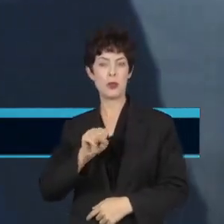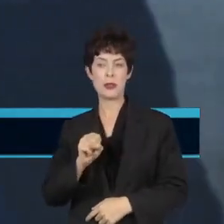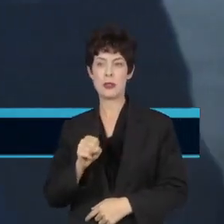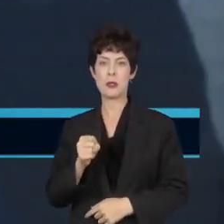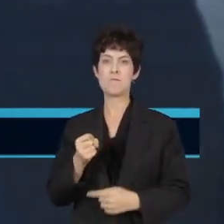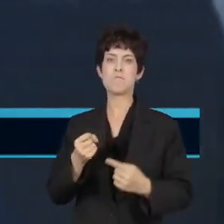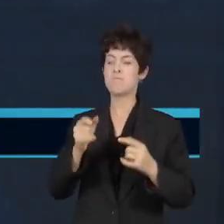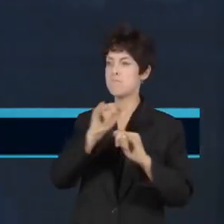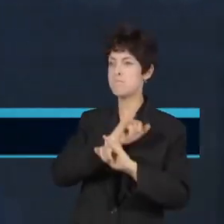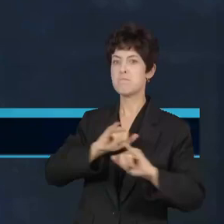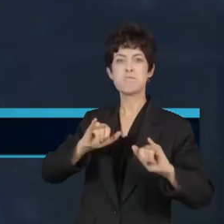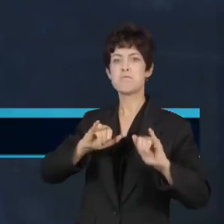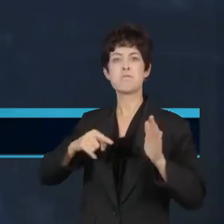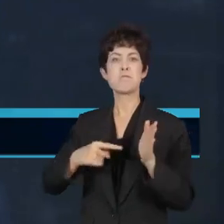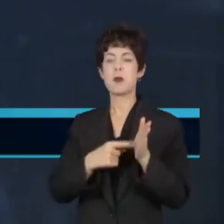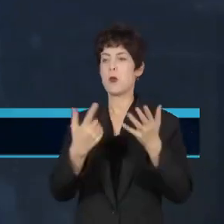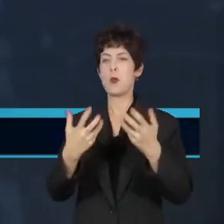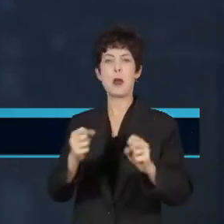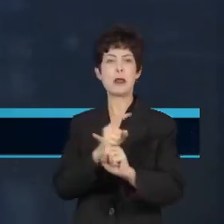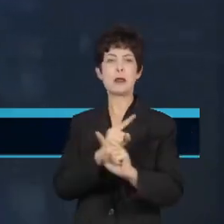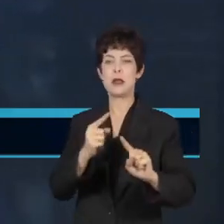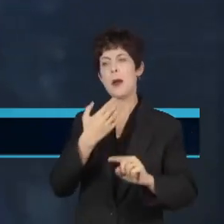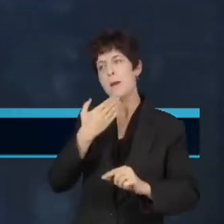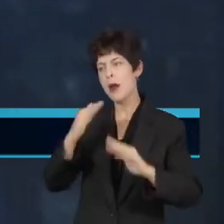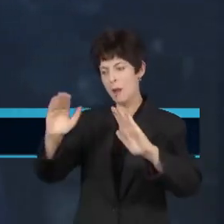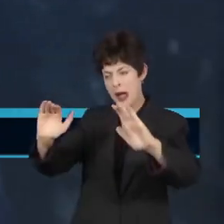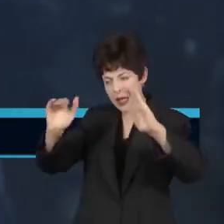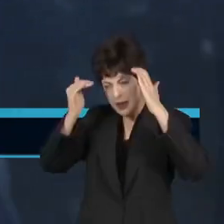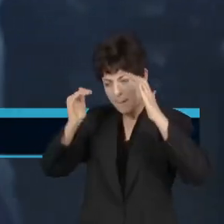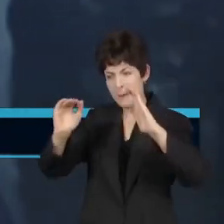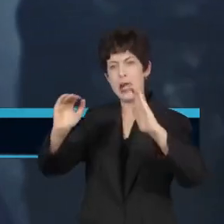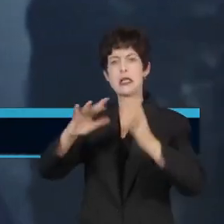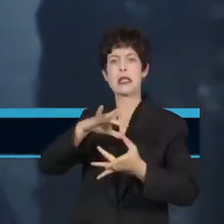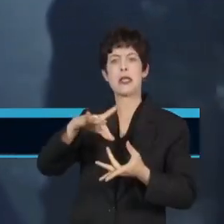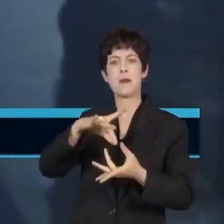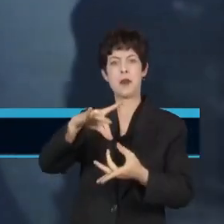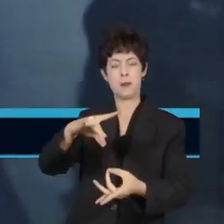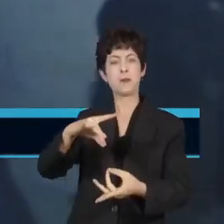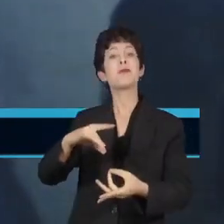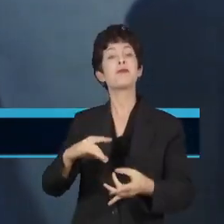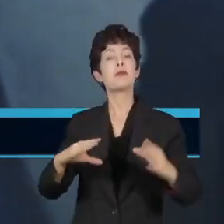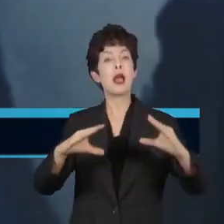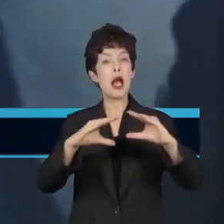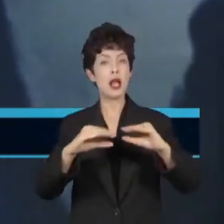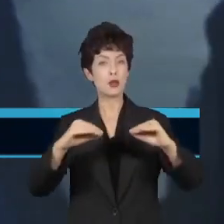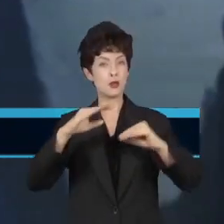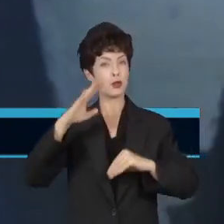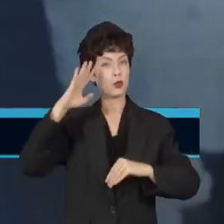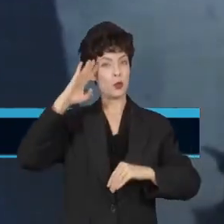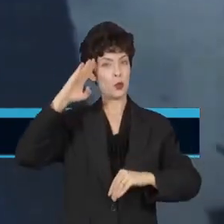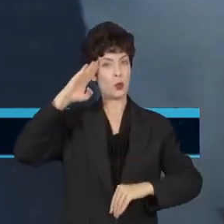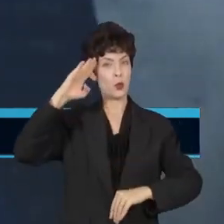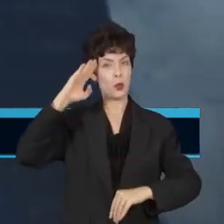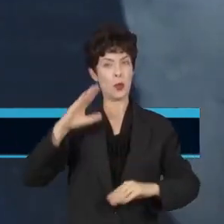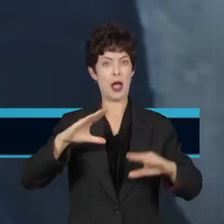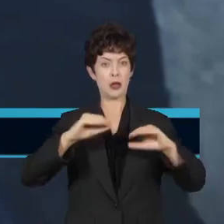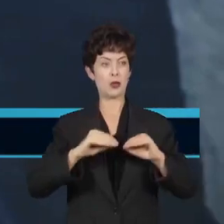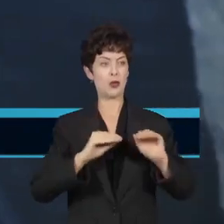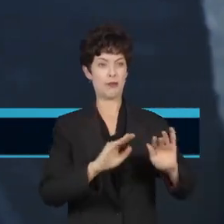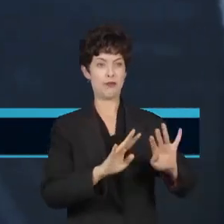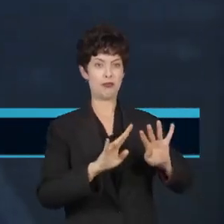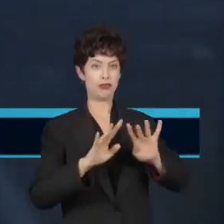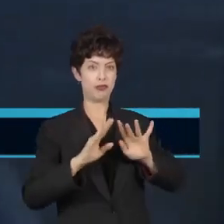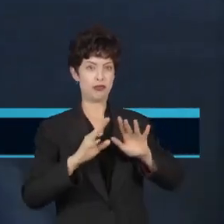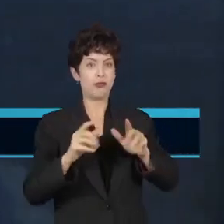a tentativa de golpe de Estado e pediu respeito à democracia. No início da noite, os militares golpistas recuaram. Até o